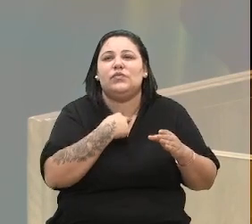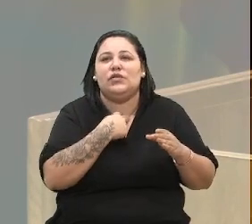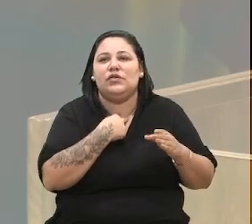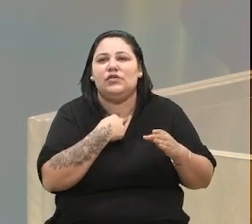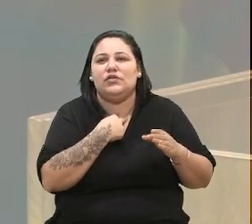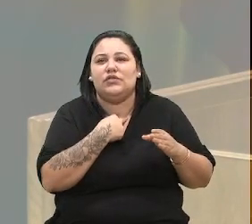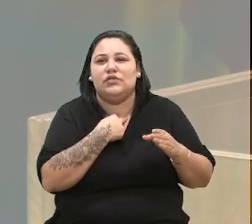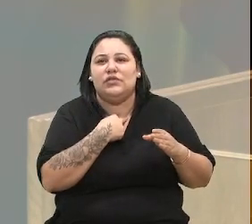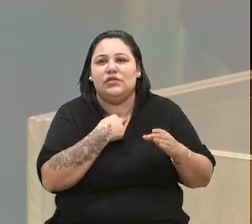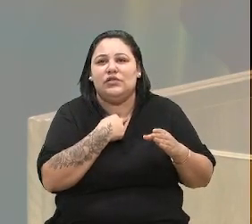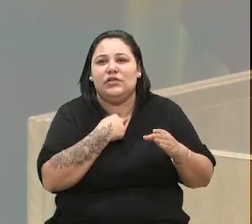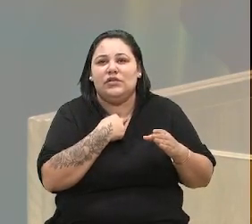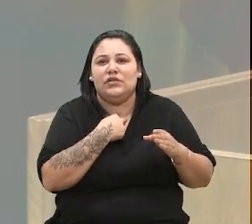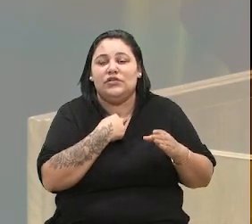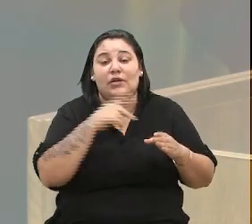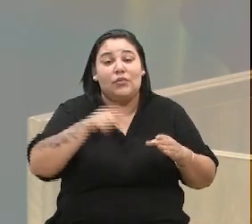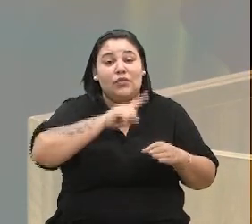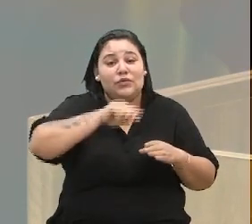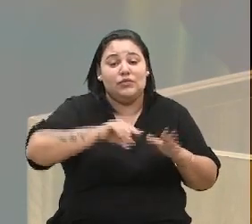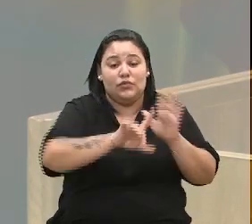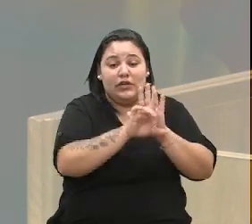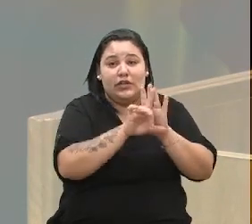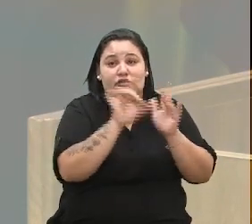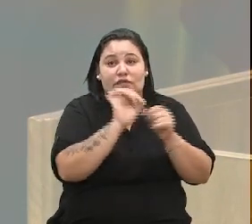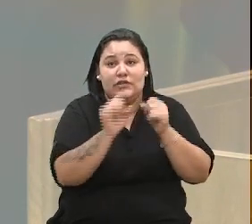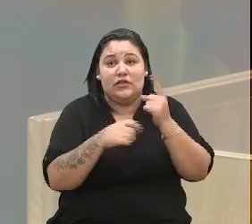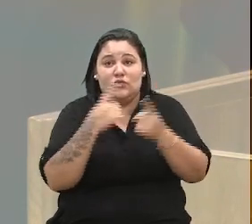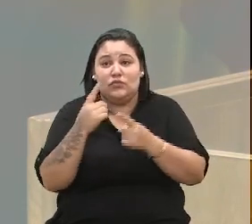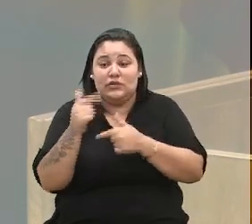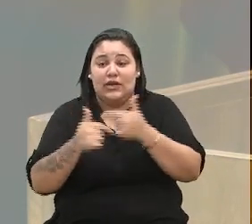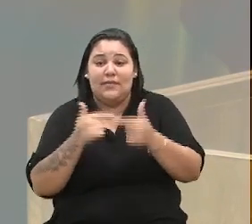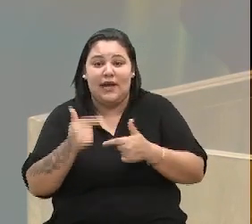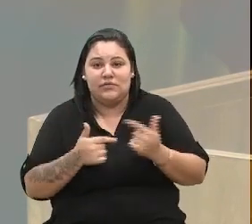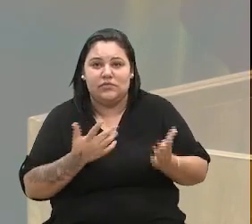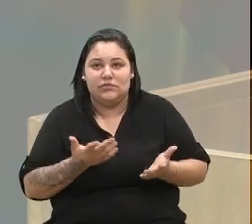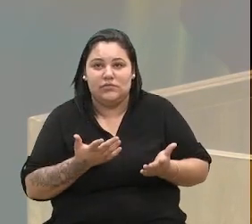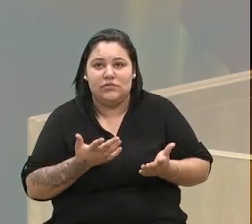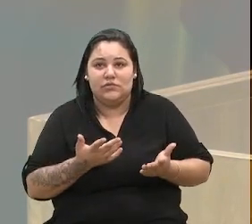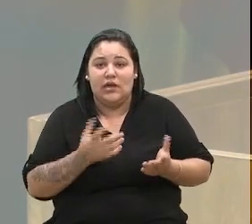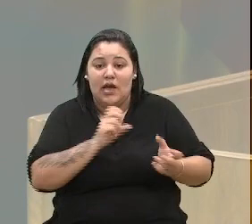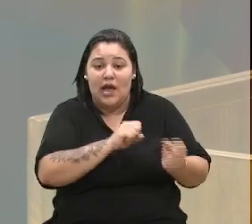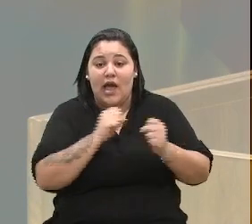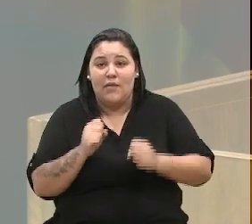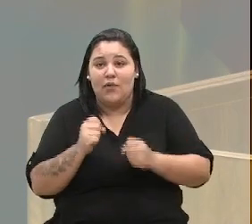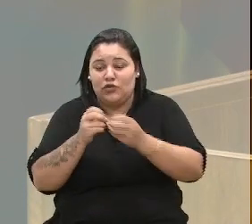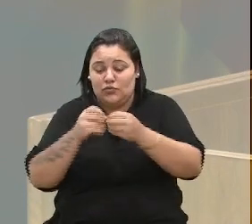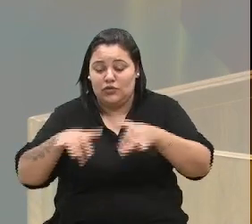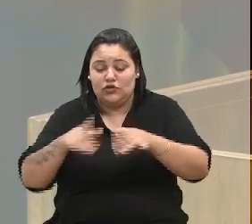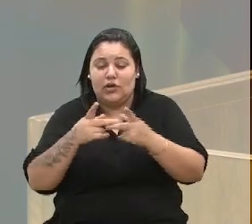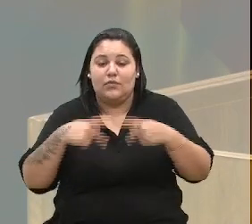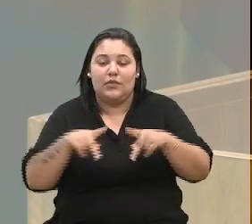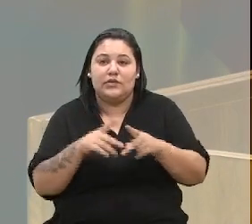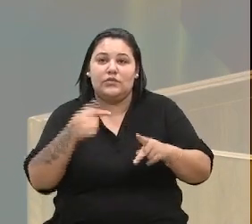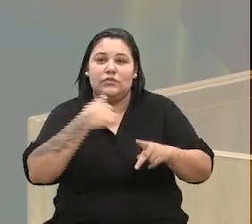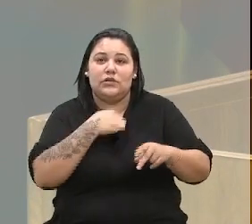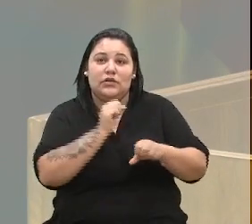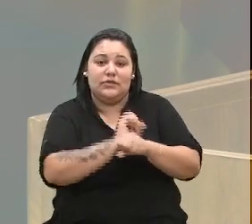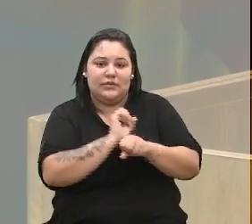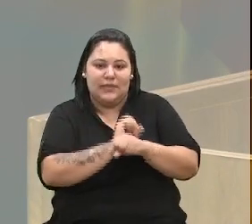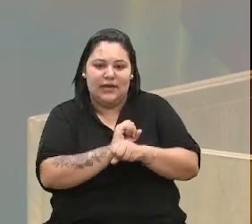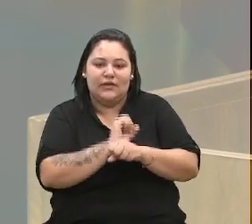ficaremos vedados por lei de fazer algumas operações de crédito, e isso poderá prejudicar a população. E eu espero que o